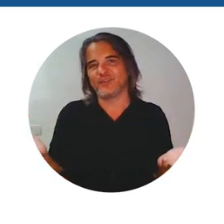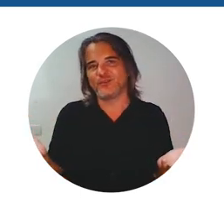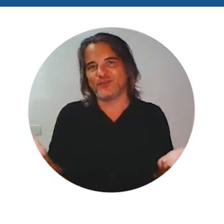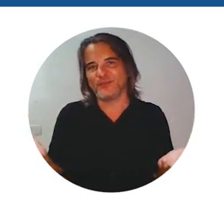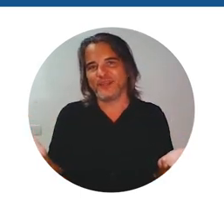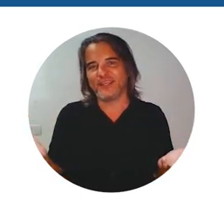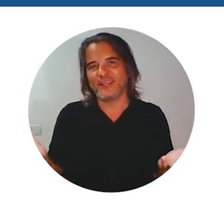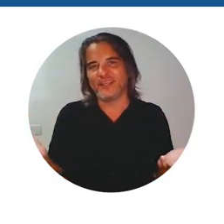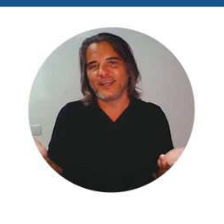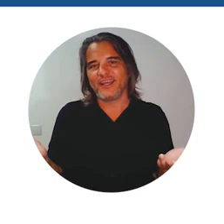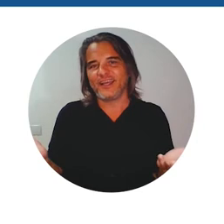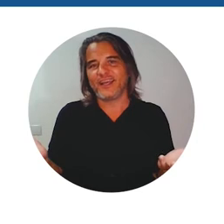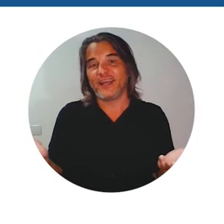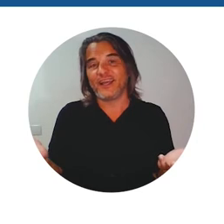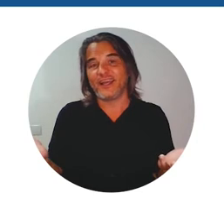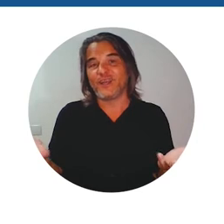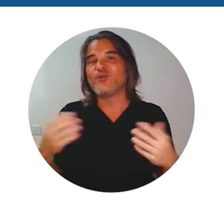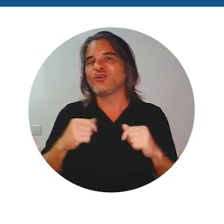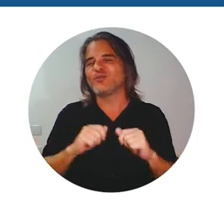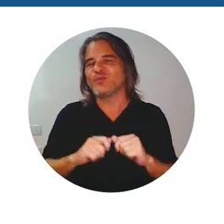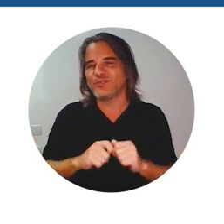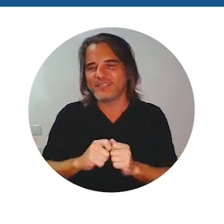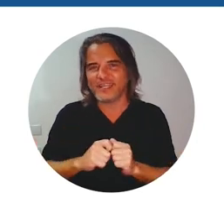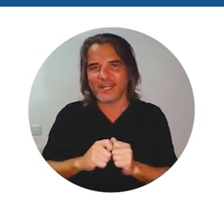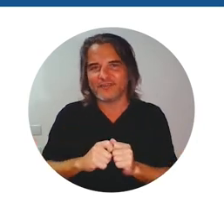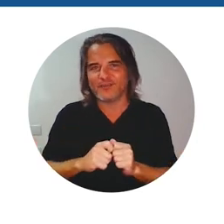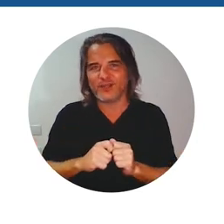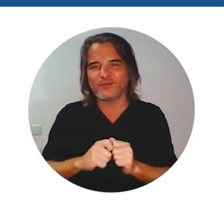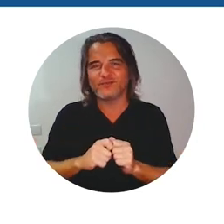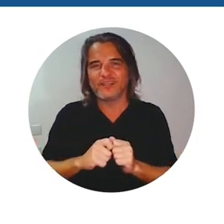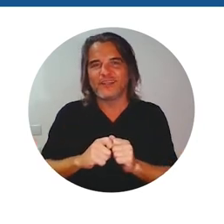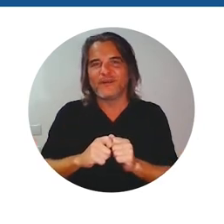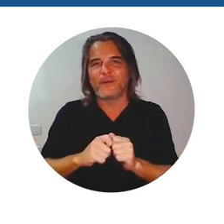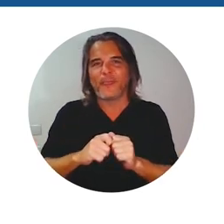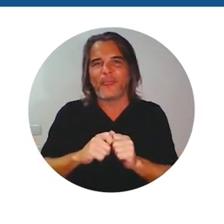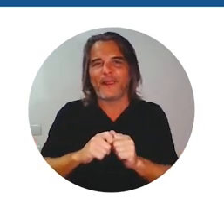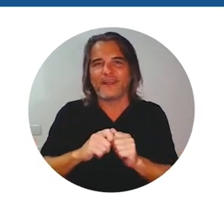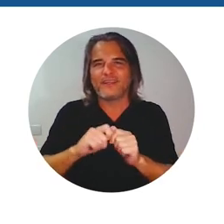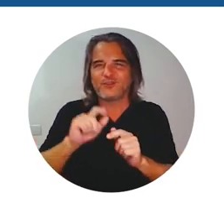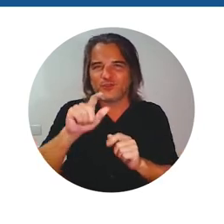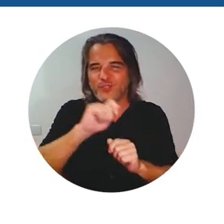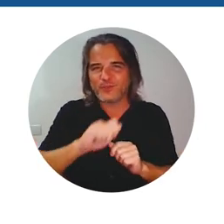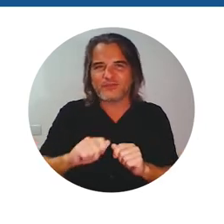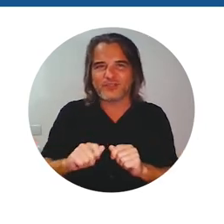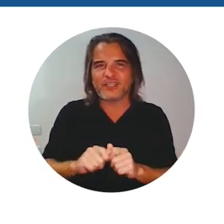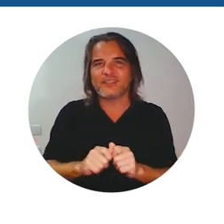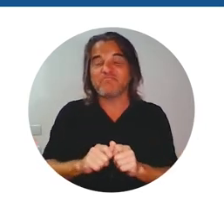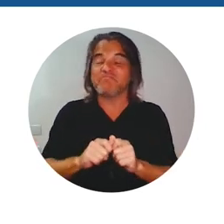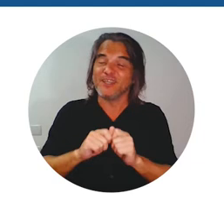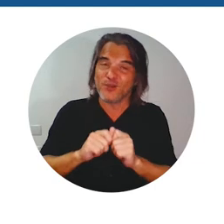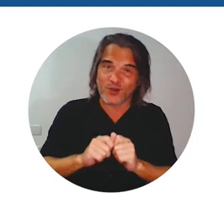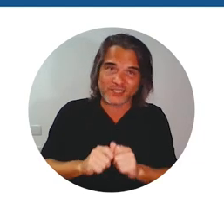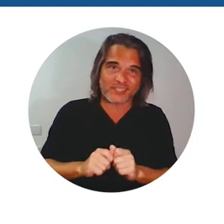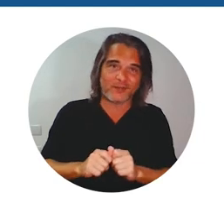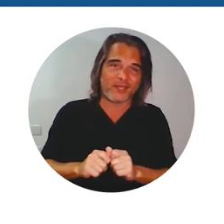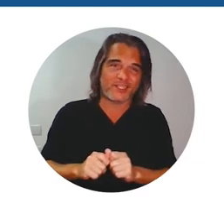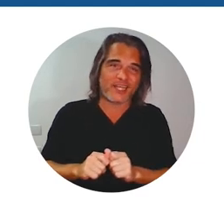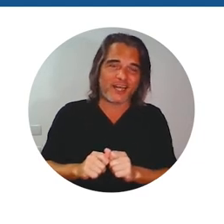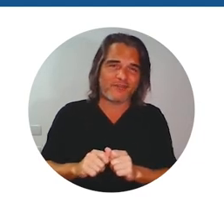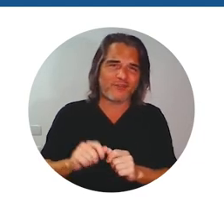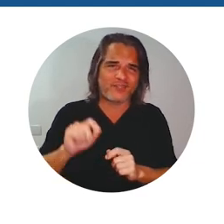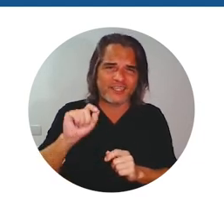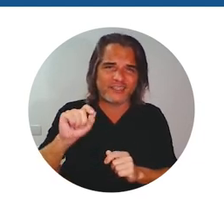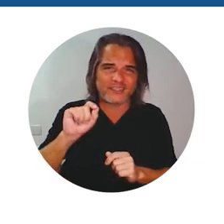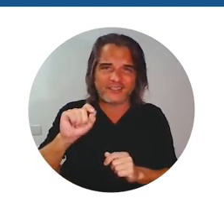está certo, né? Eu gosto muito desse gráfico. Então, eu sugiro para você que gosta também